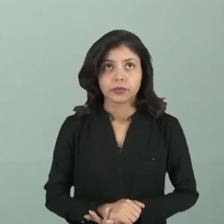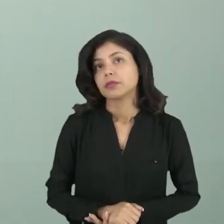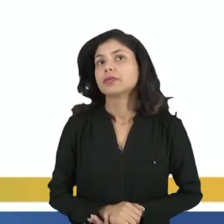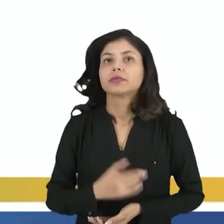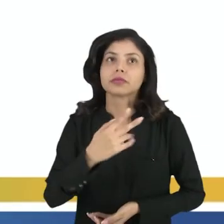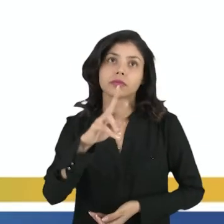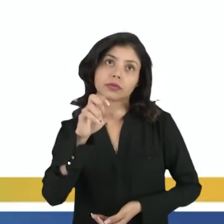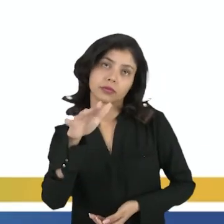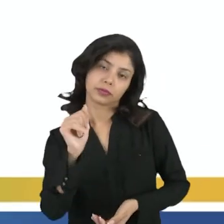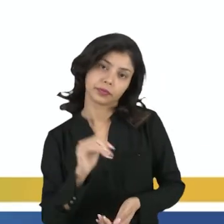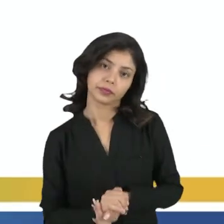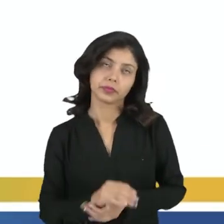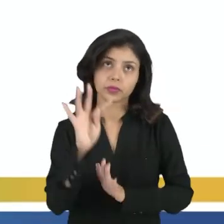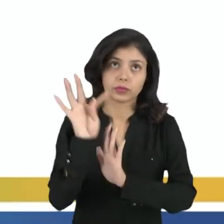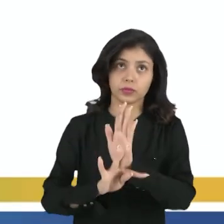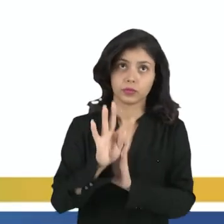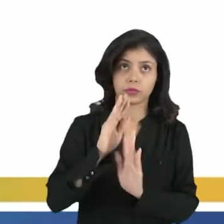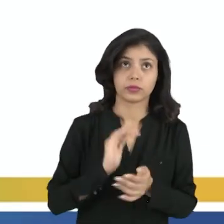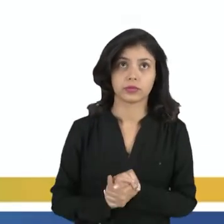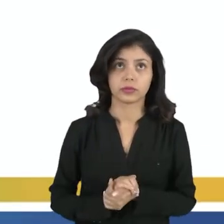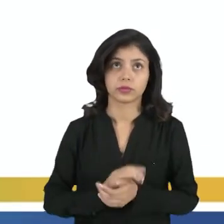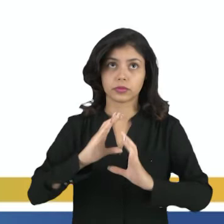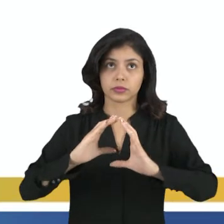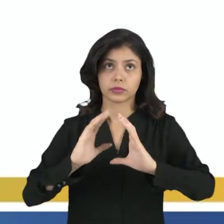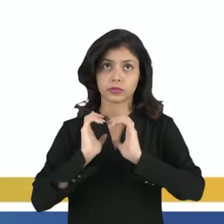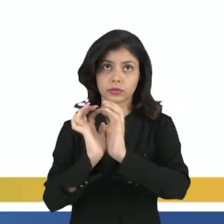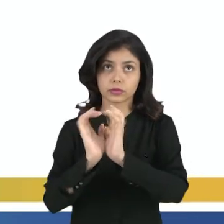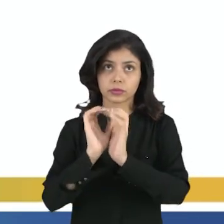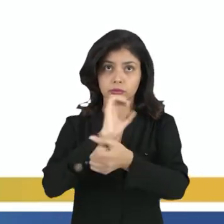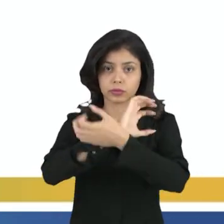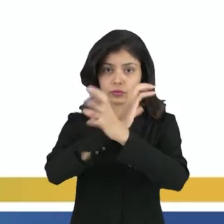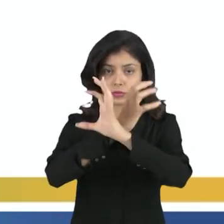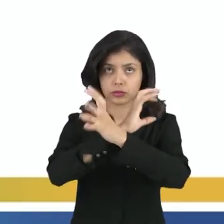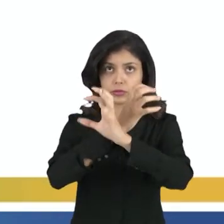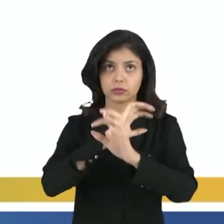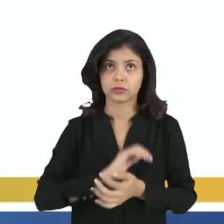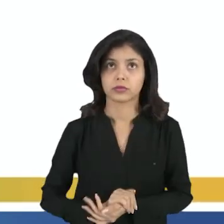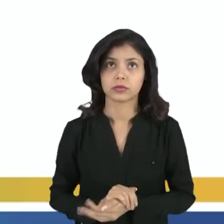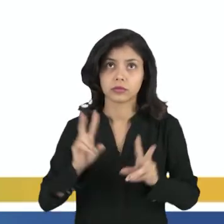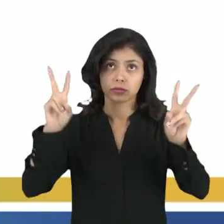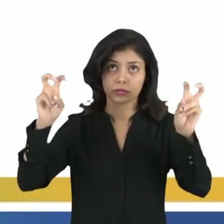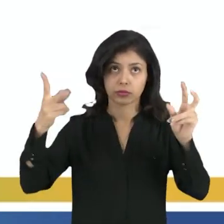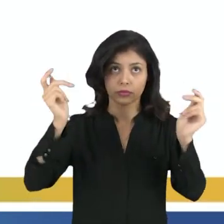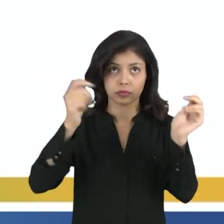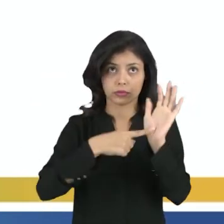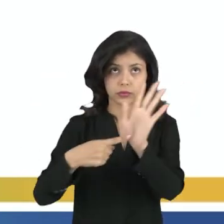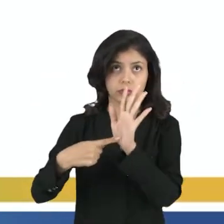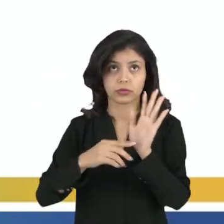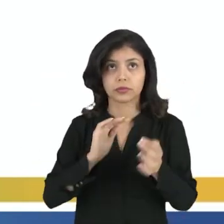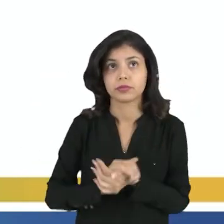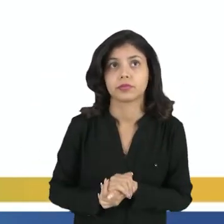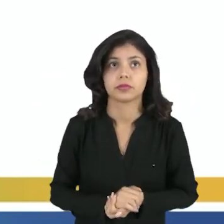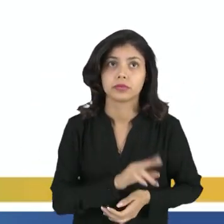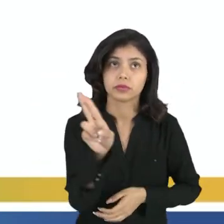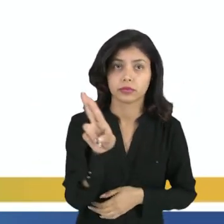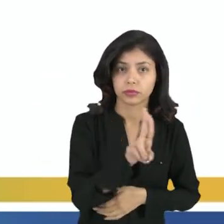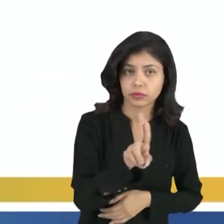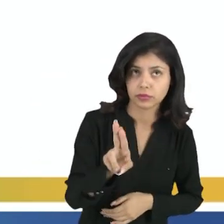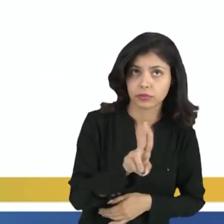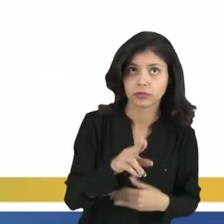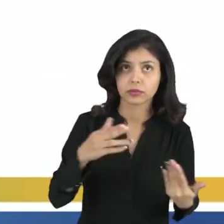E a polifonia. No texto, nós temos um texto chamado Crânio e Ossos, né, que temos a seguinte passagem aqui como exemplo,